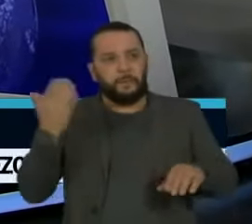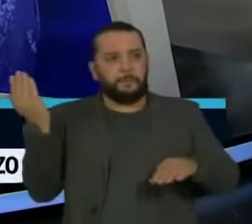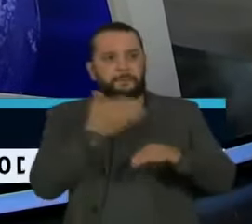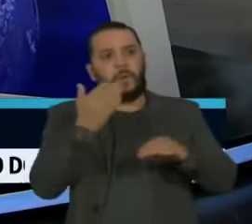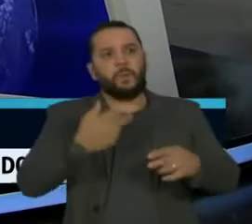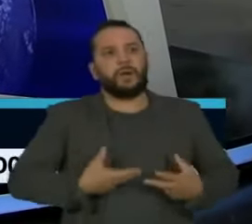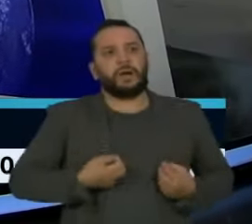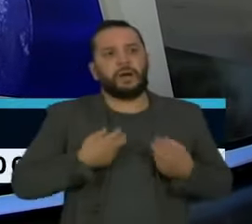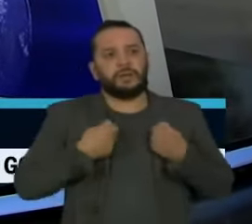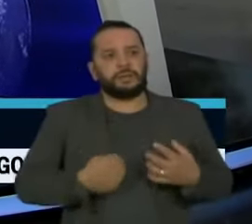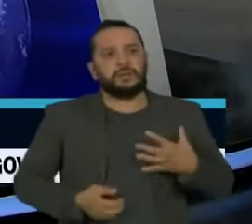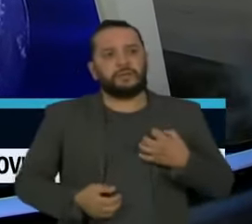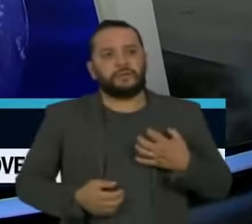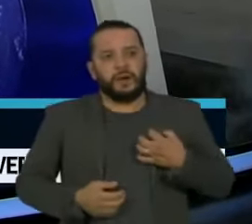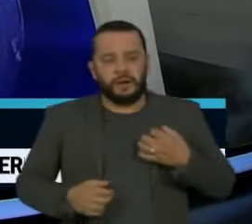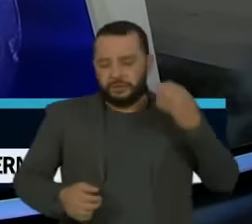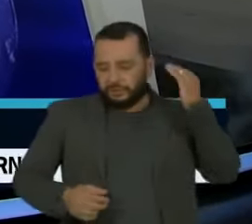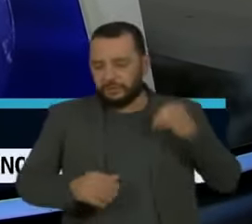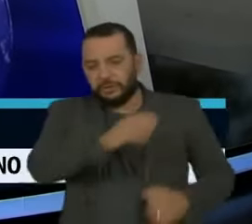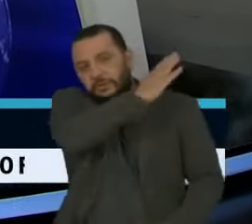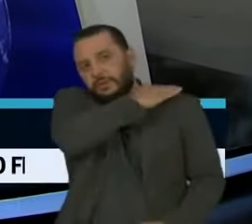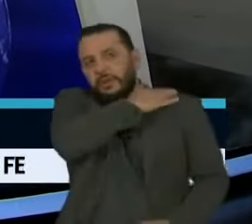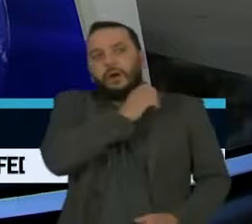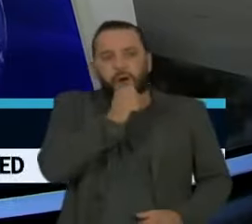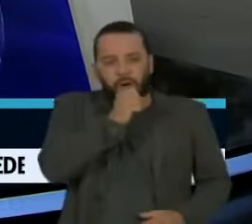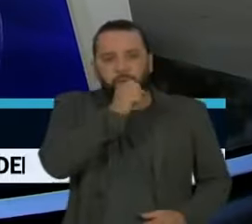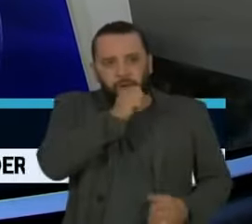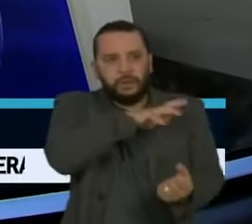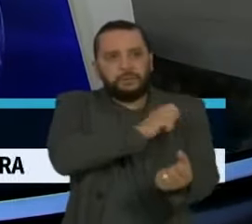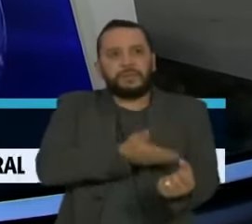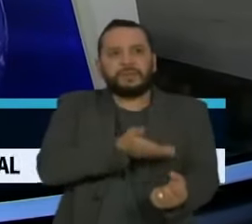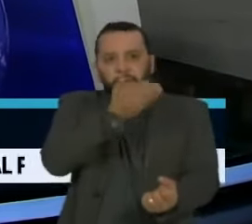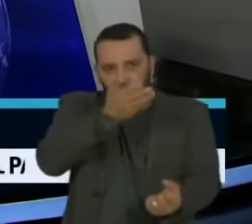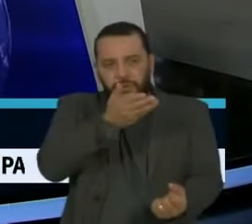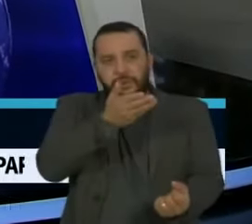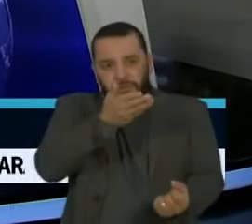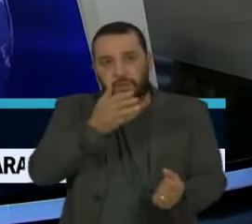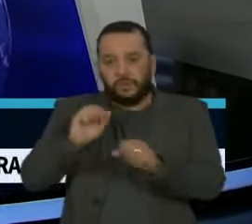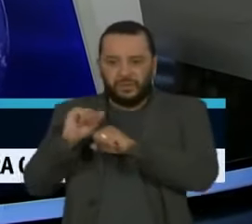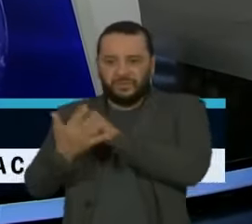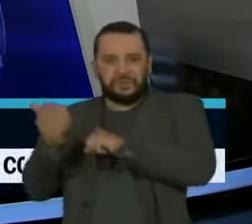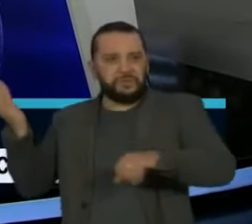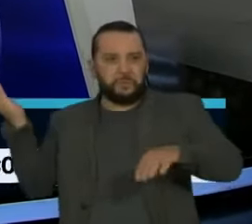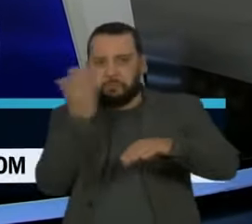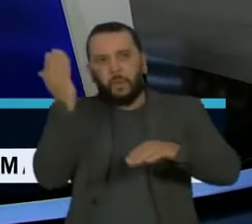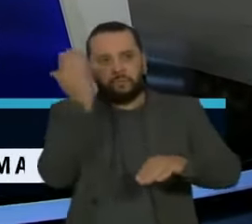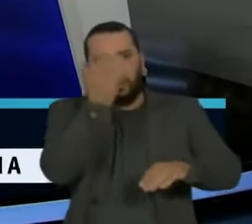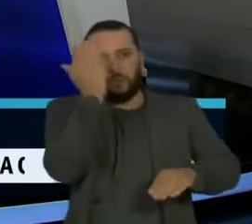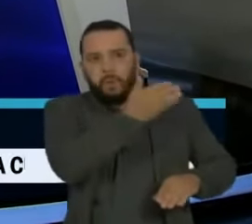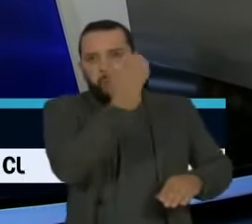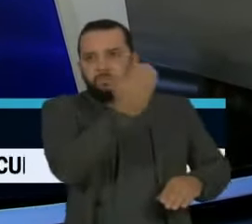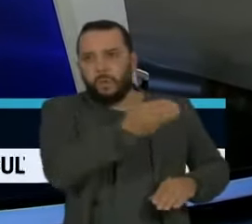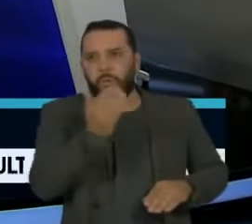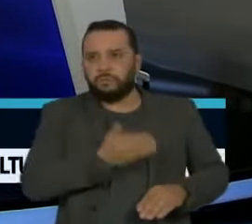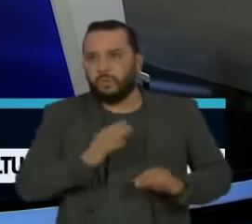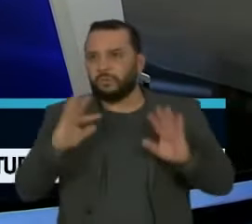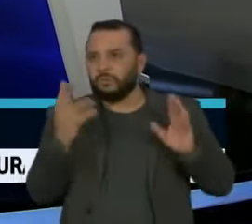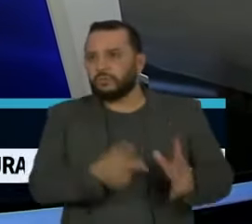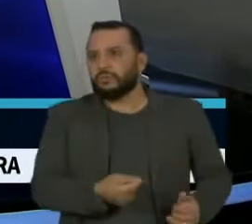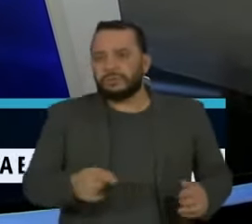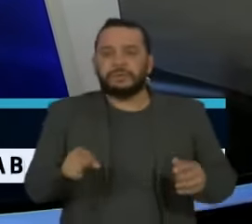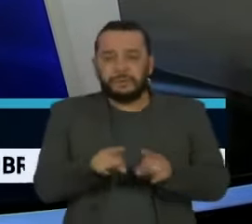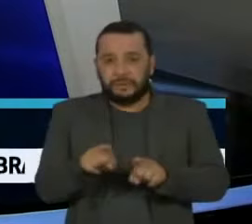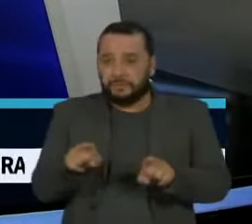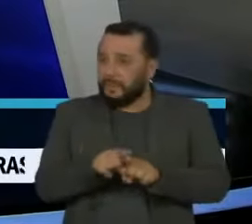câncer, infarto, pneumonia e hipertensão. Lembrando ainda que nós lidamos com a subnotificação dos casos,